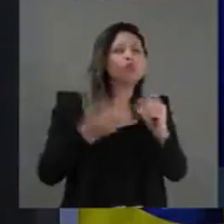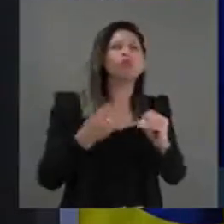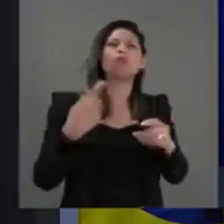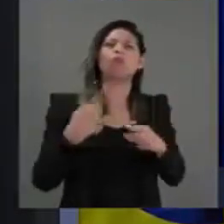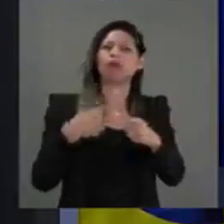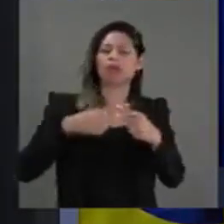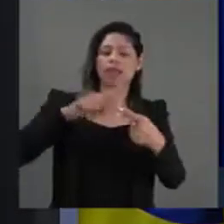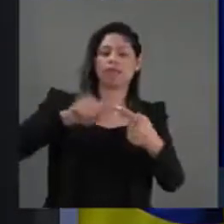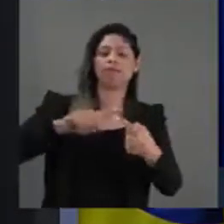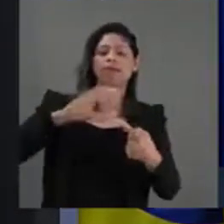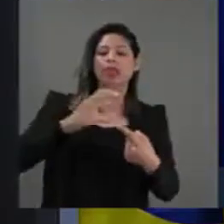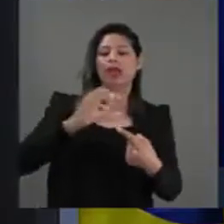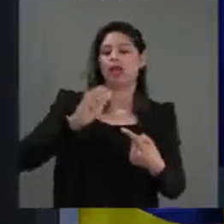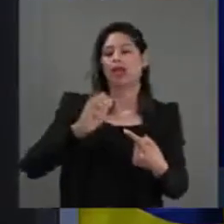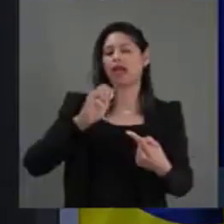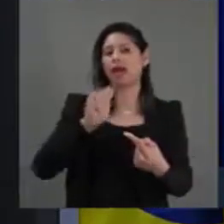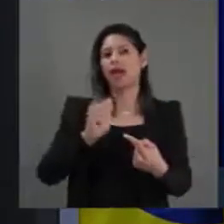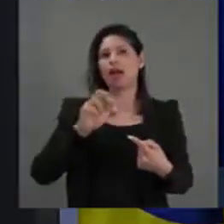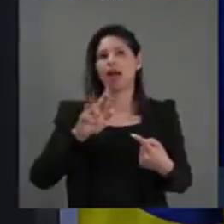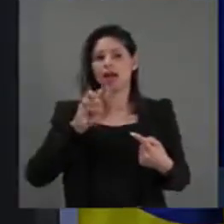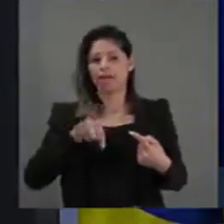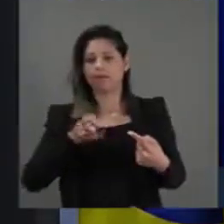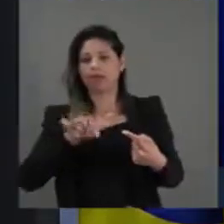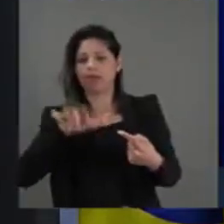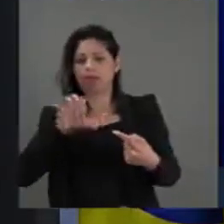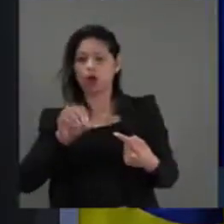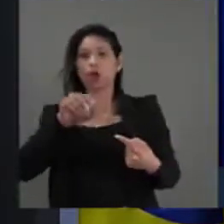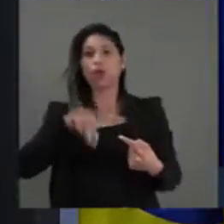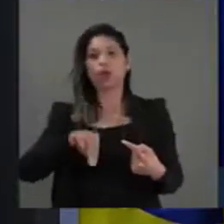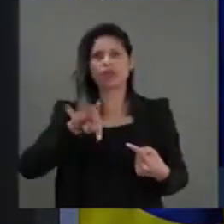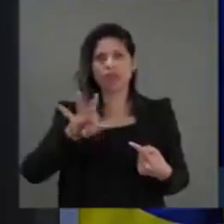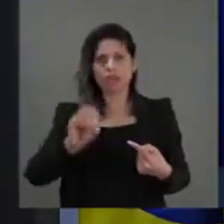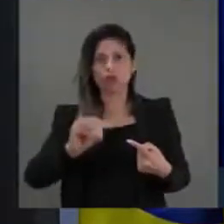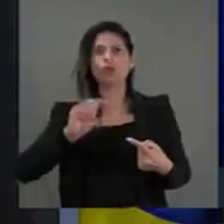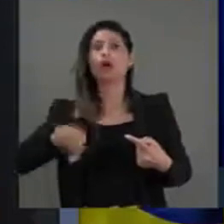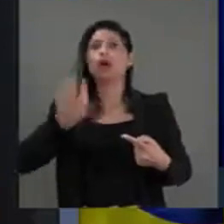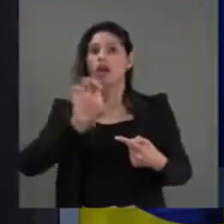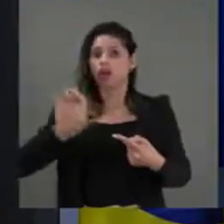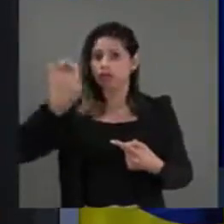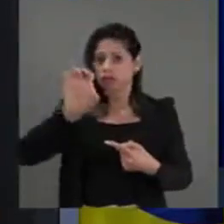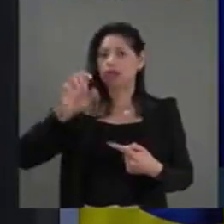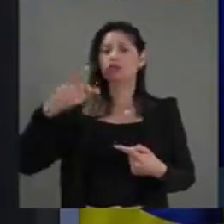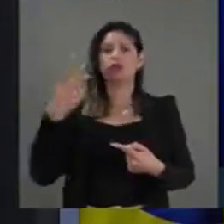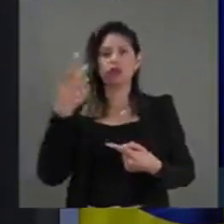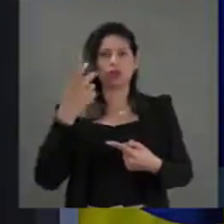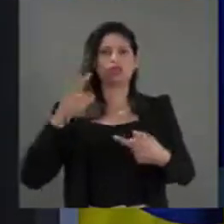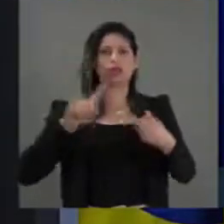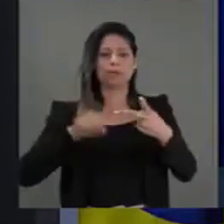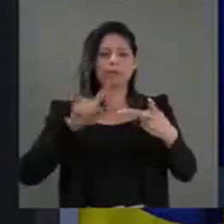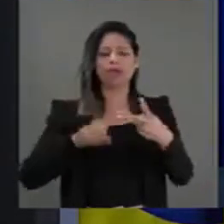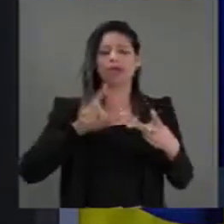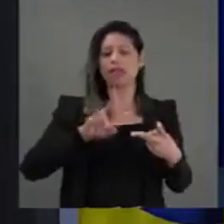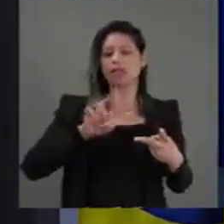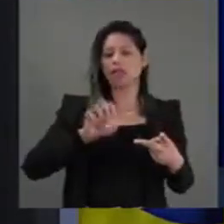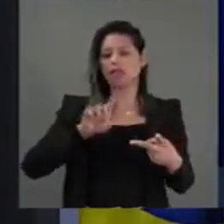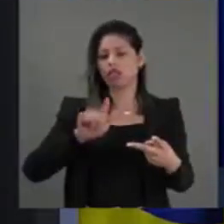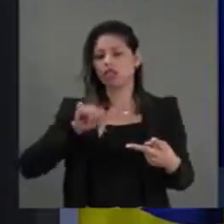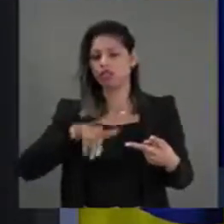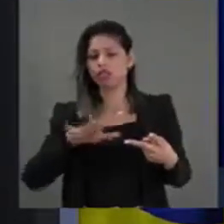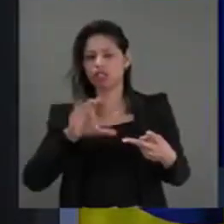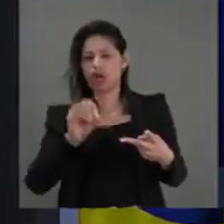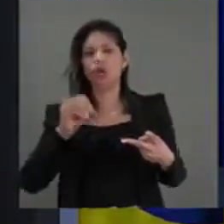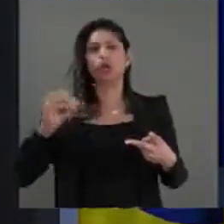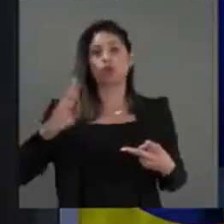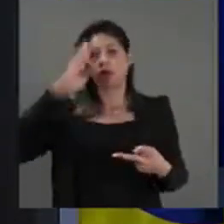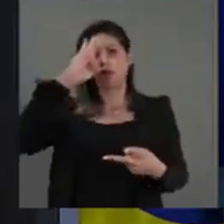Neto, que é deputado estadual, tem feito um trabalho fantástico, Reginaldo Souza também, sargento